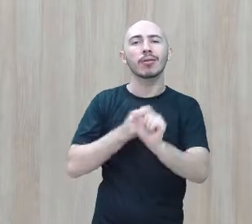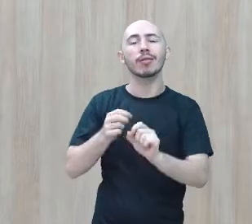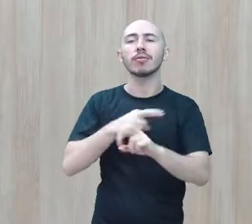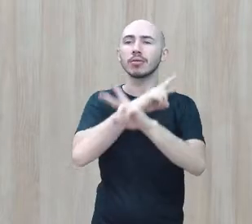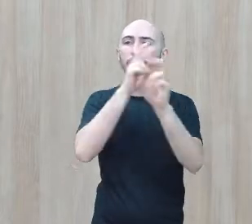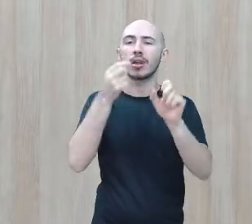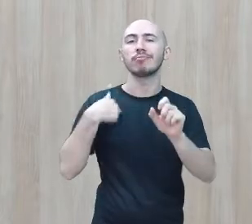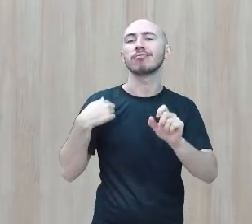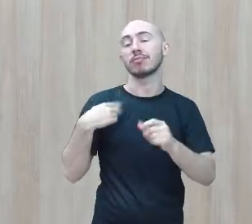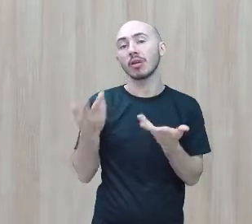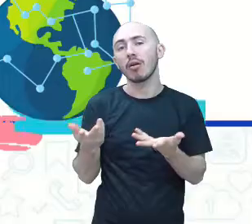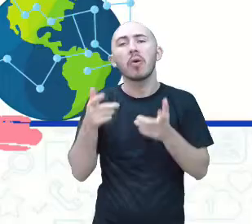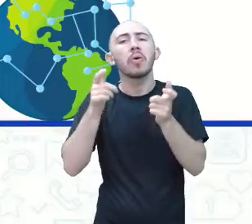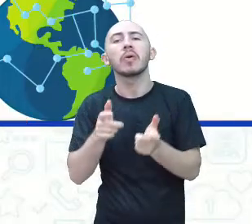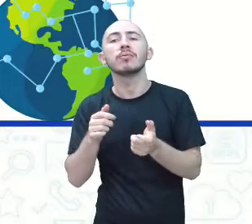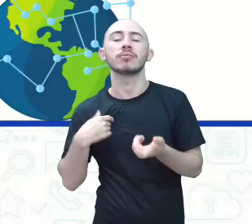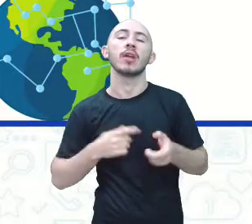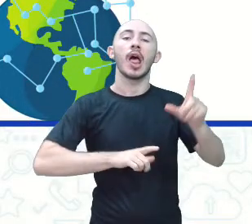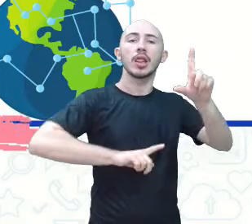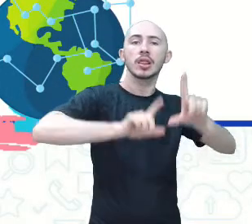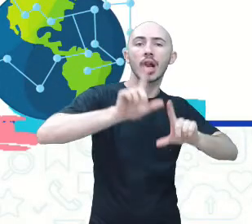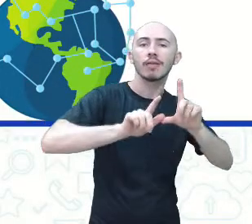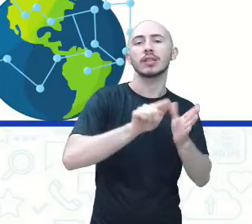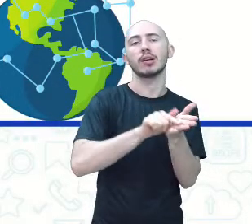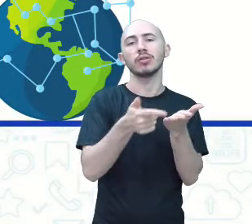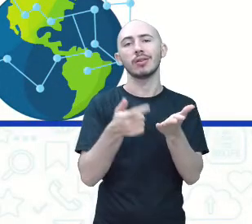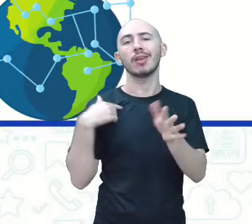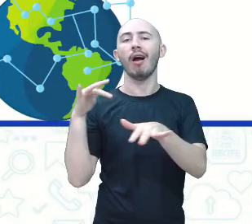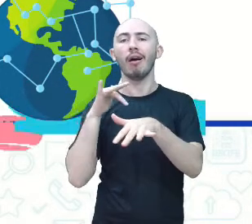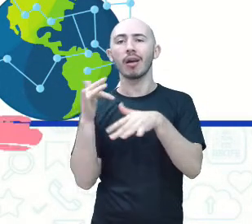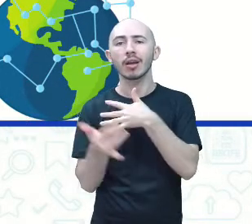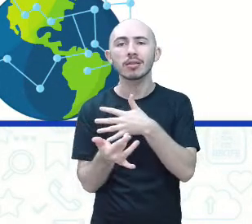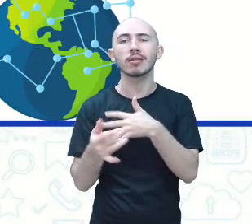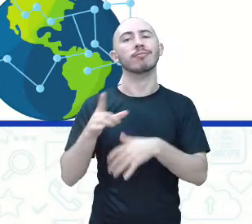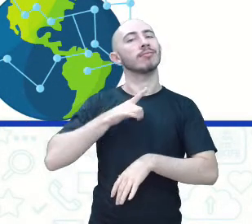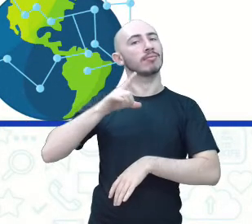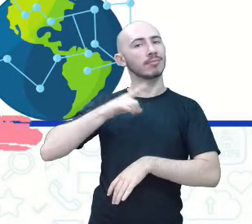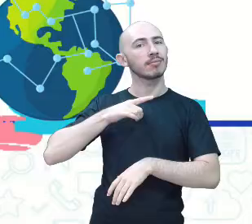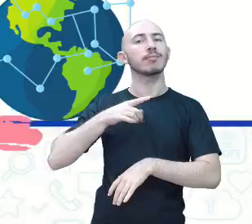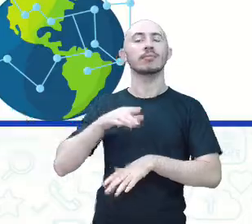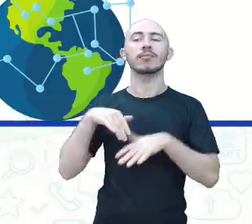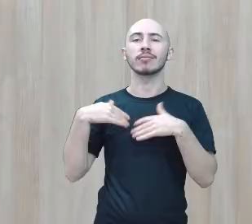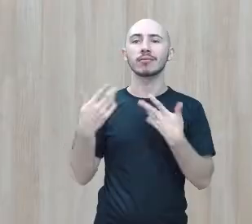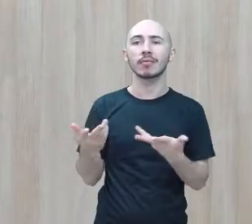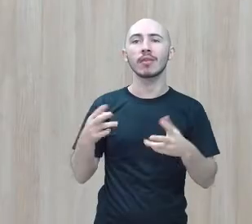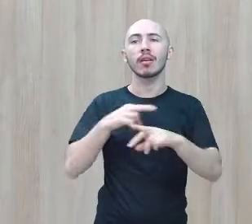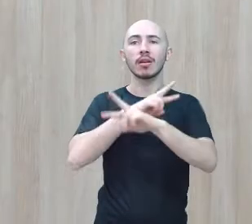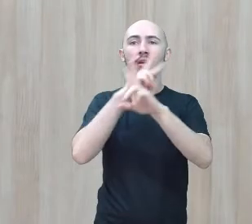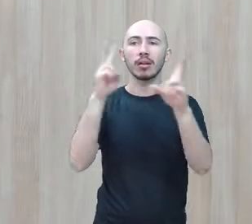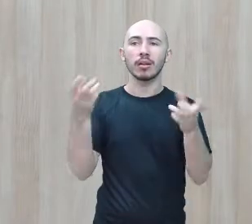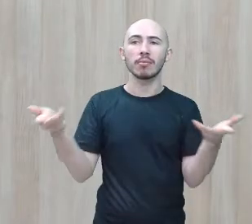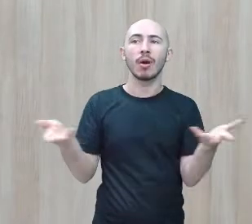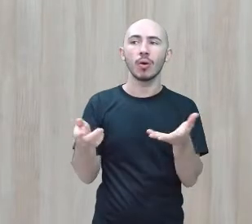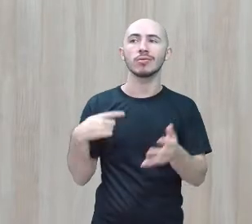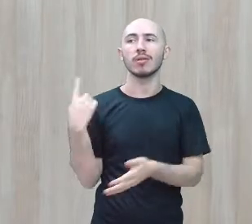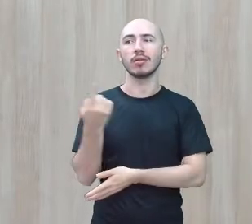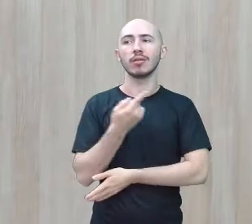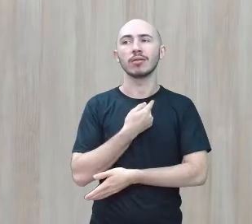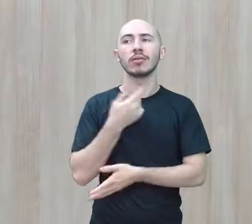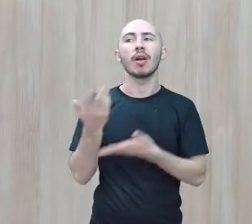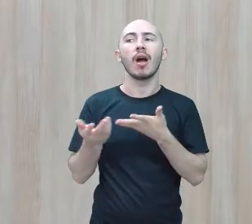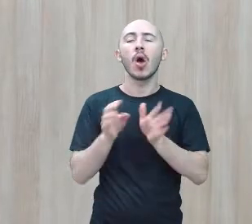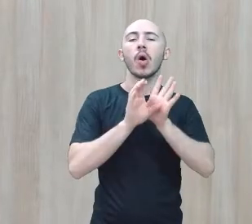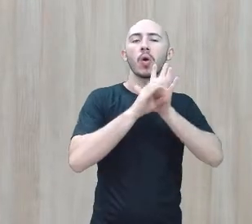da televisão, jornais, redes sociais. Então, o nosso tema hoje, além de trabalhar